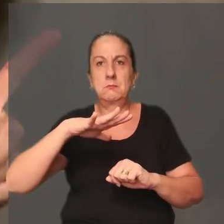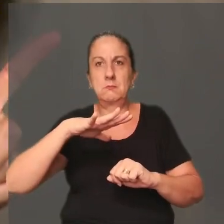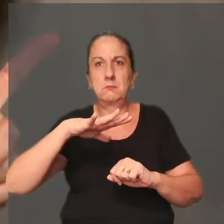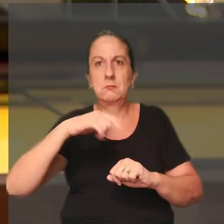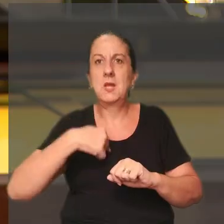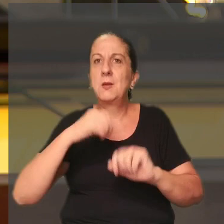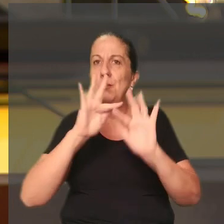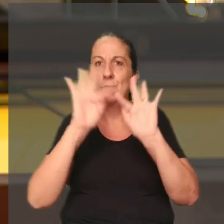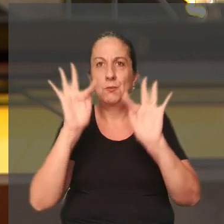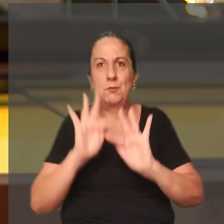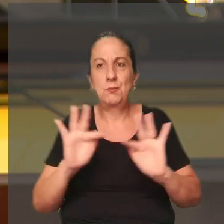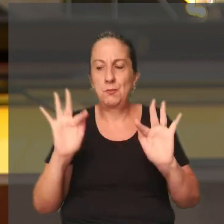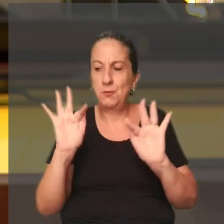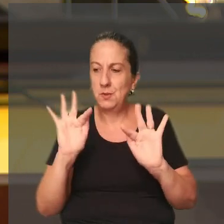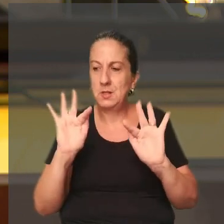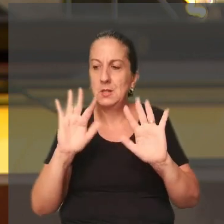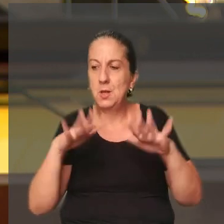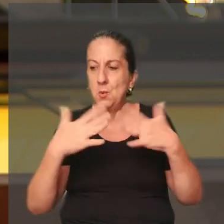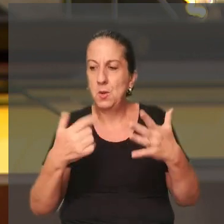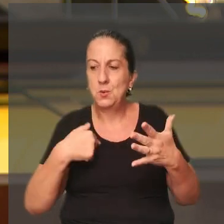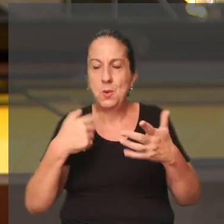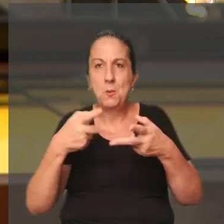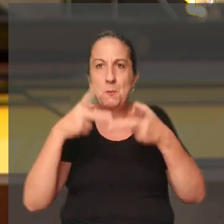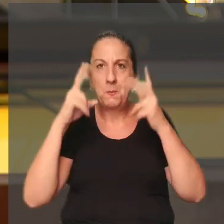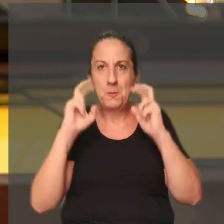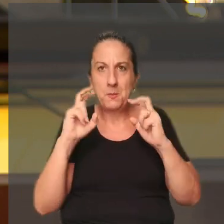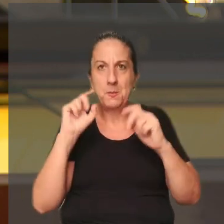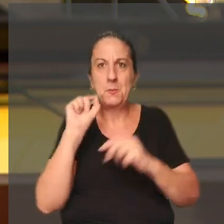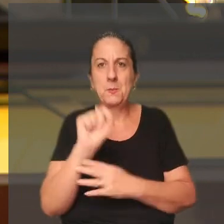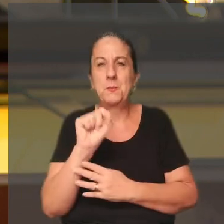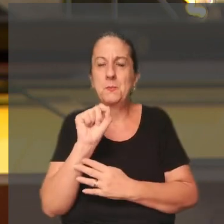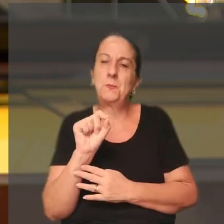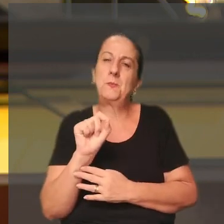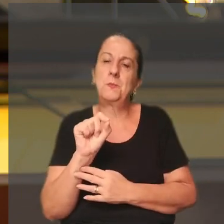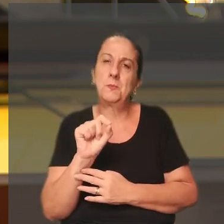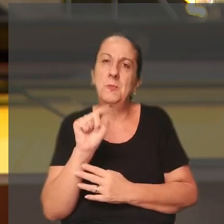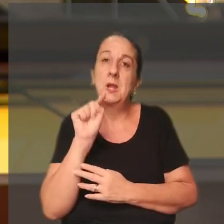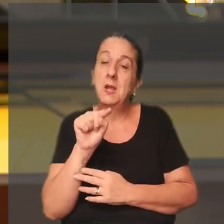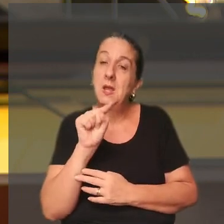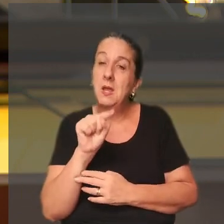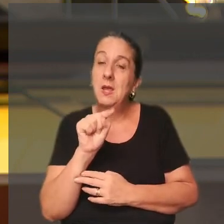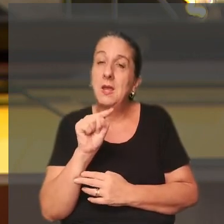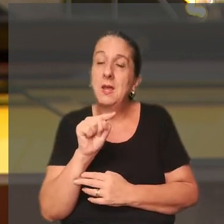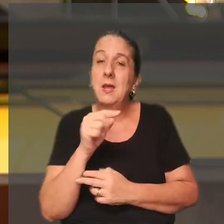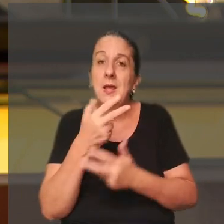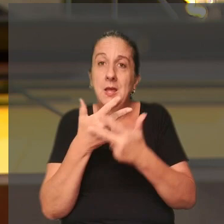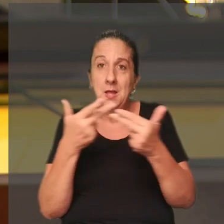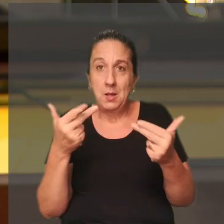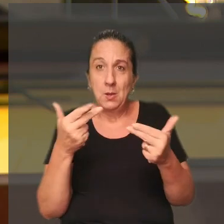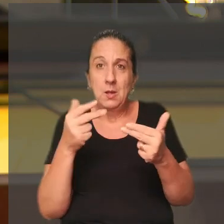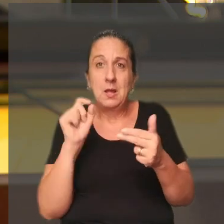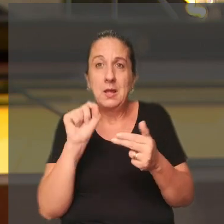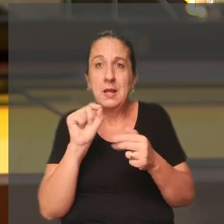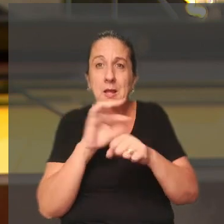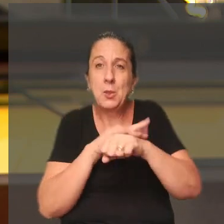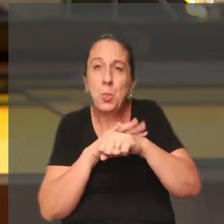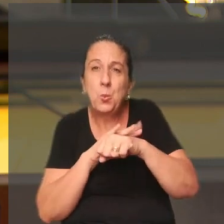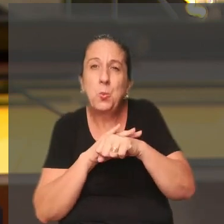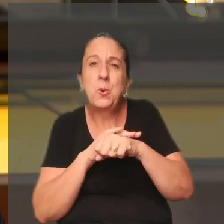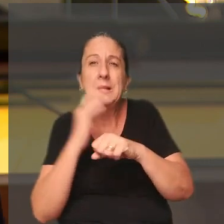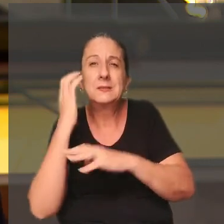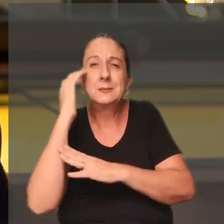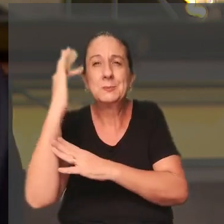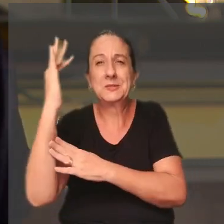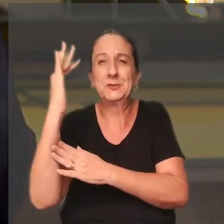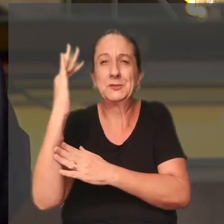território. Eu fiquei muito feliz quando eu percebi que aquela chaga,